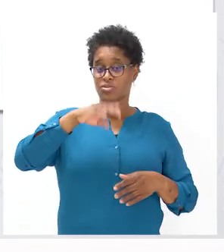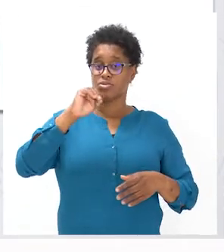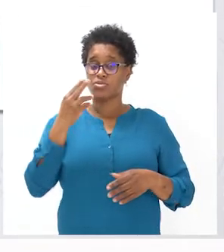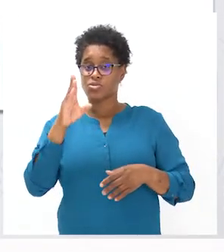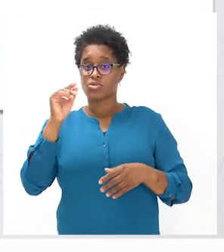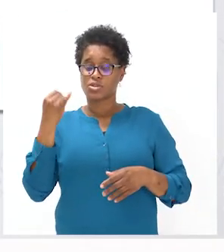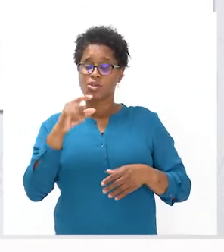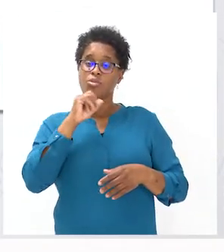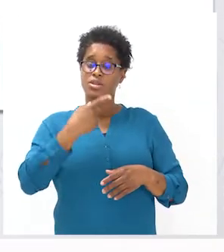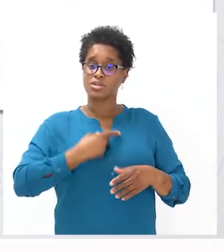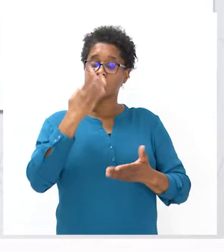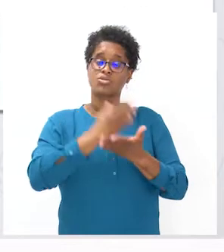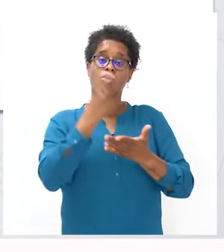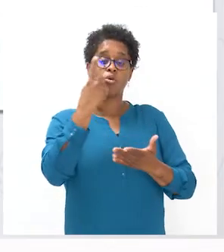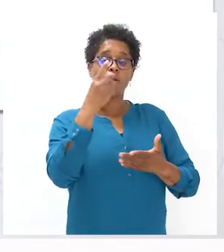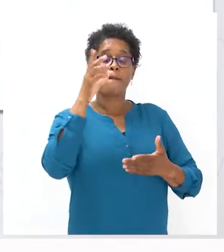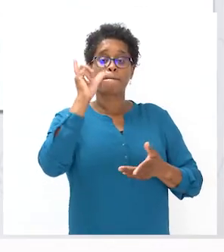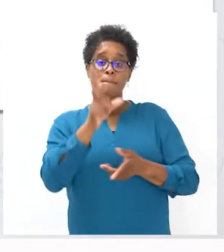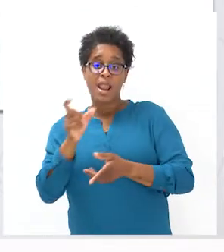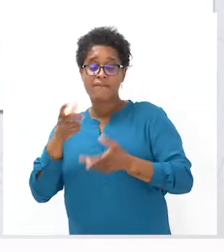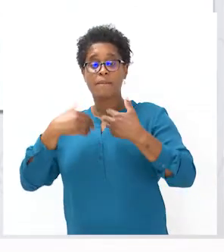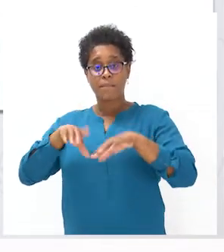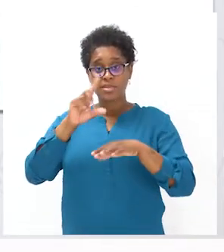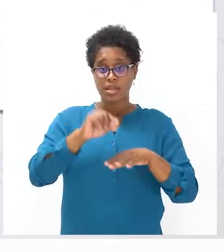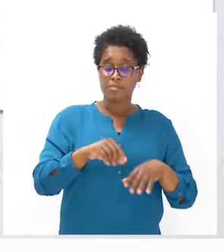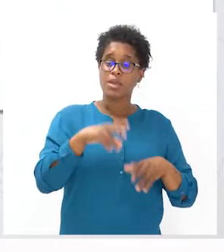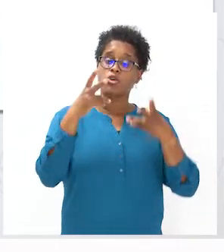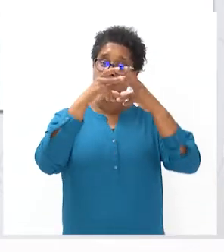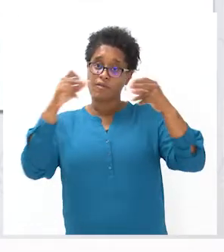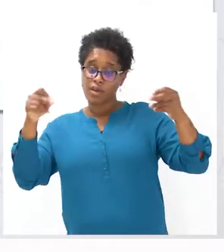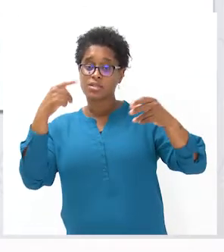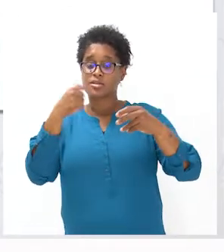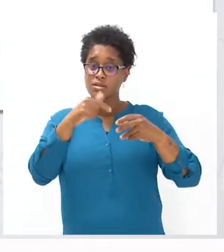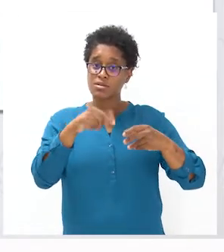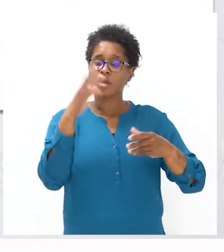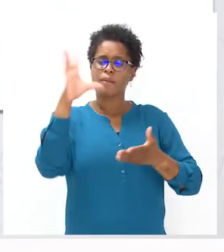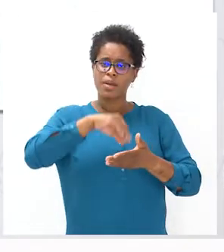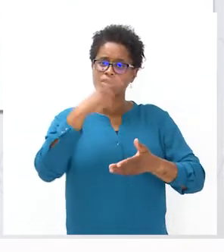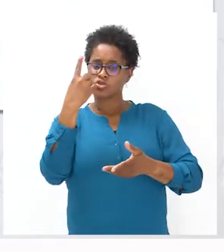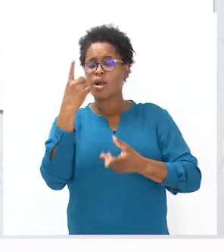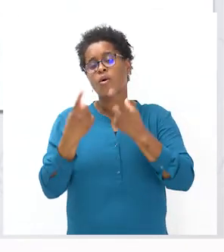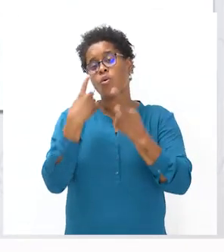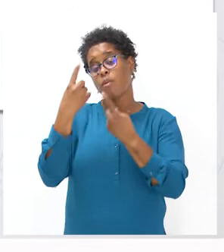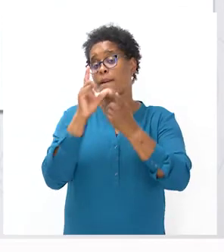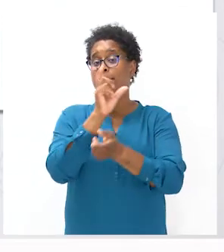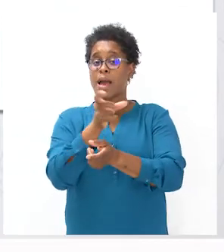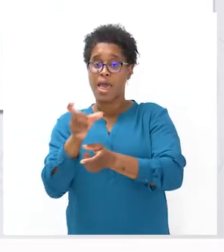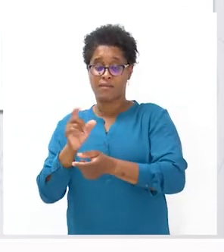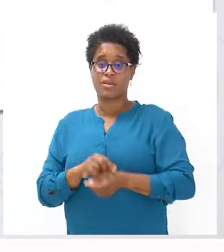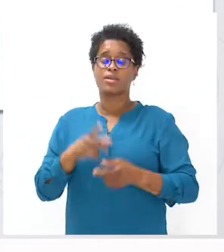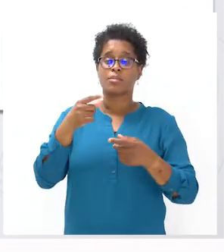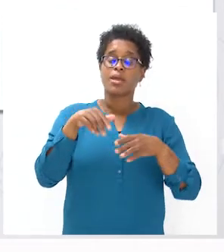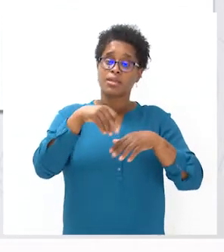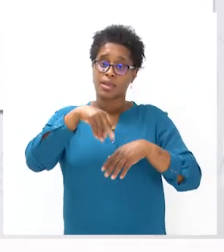sujeito pode ser apenas uma palavra, mas também pode ser uma expressão que tenha mais do que uma palavra. E da praia